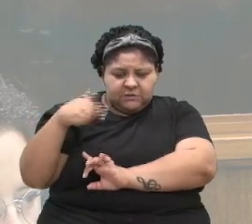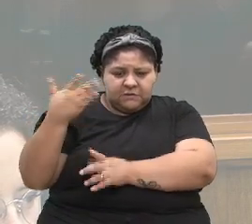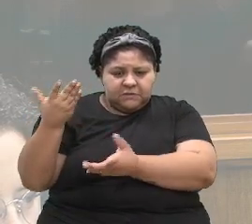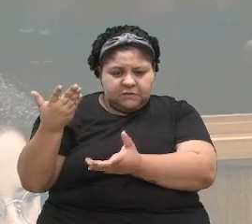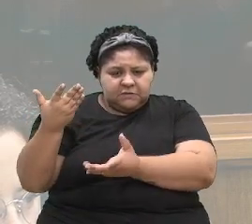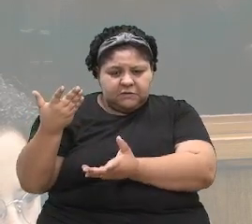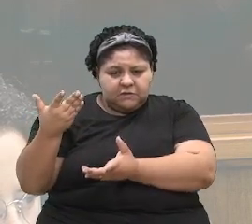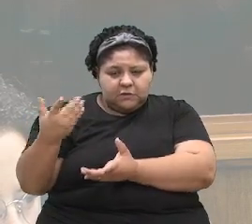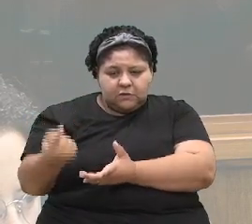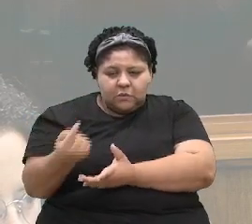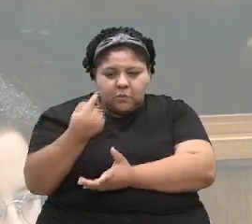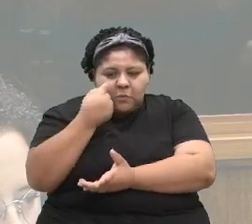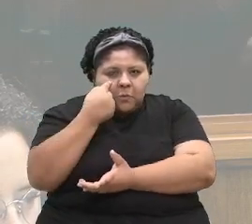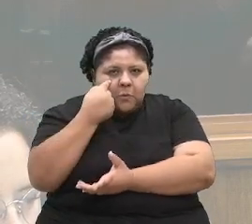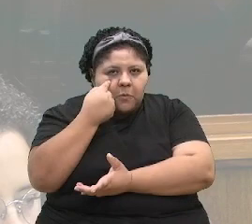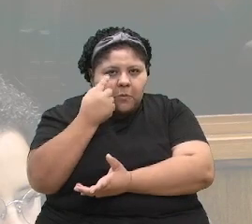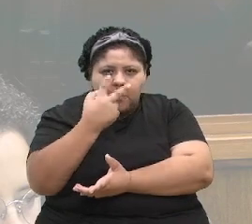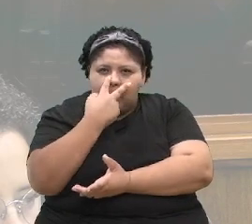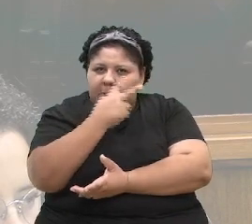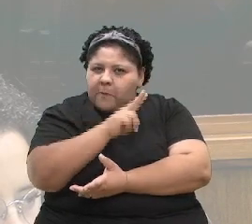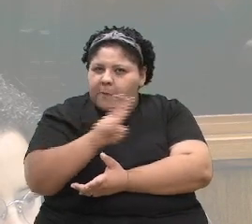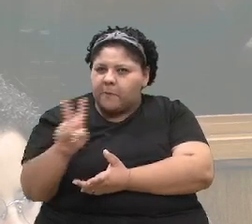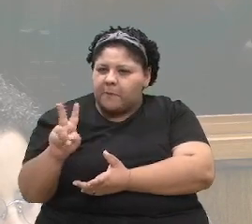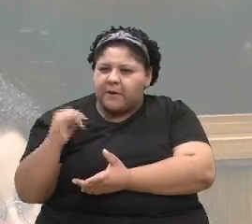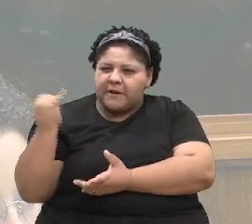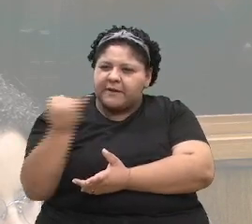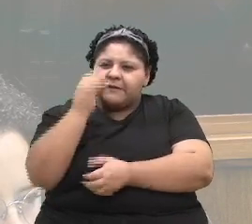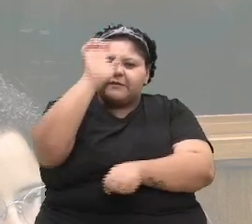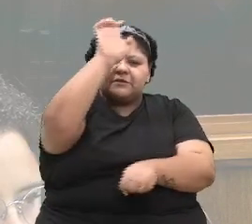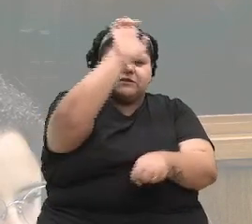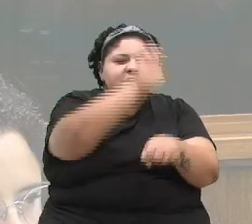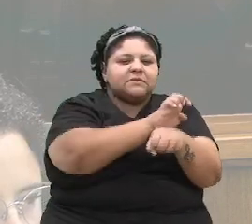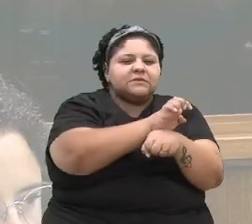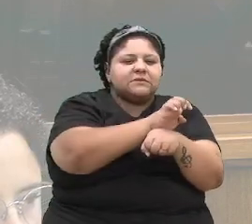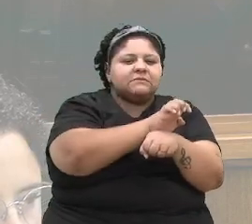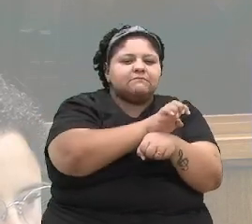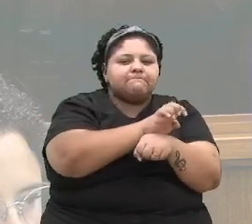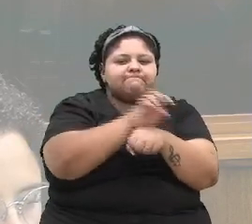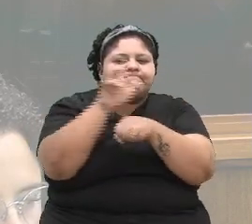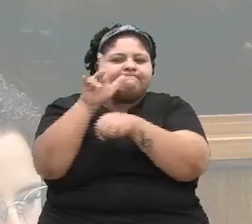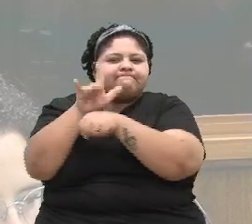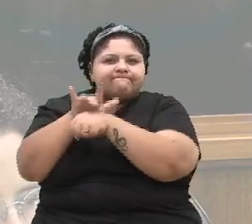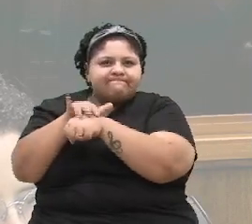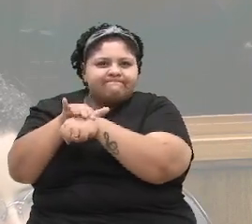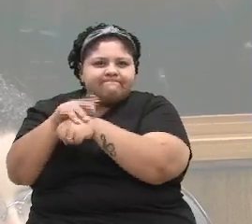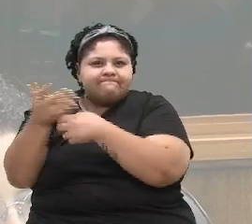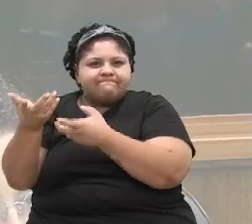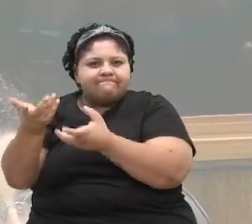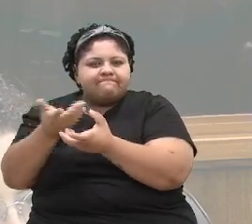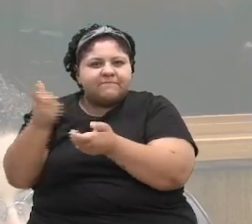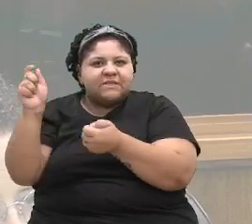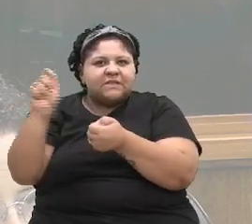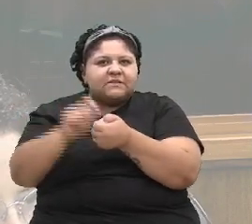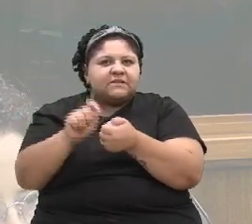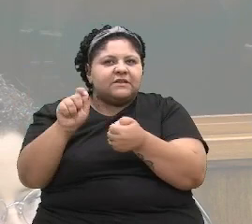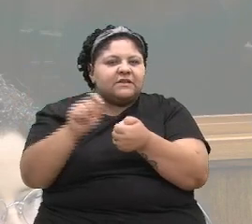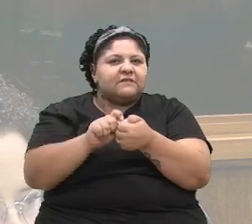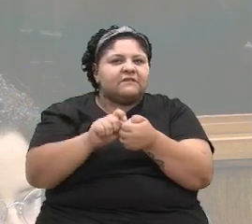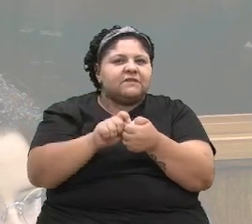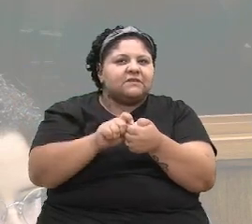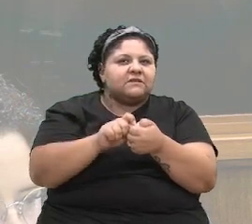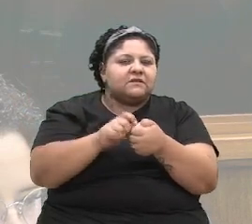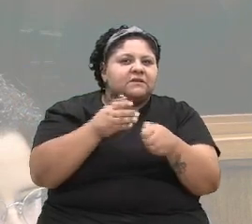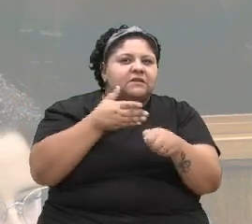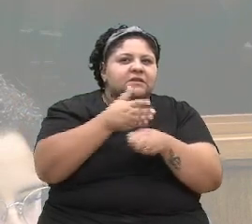o olhar, né, importante do Estado para essa situação. Eu até quero fazer uma proposição aqui.